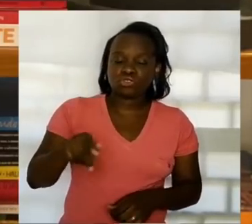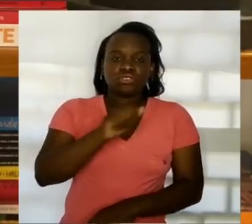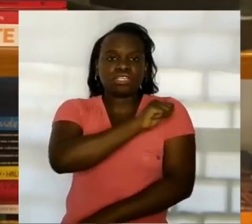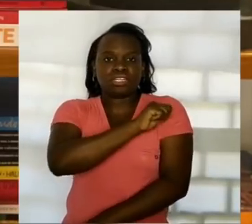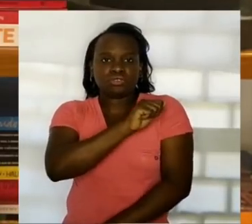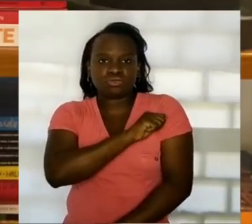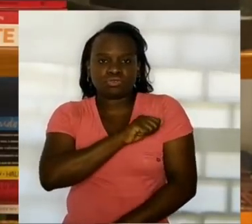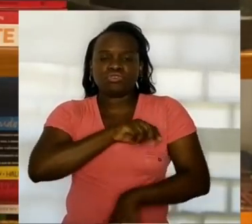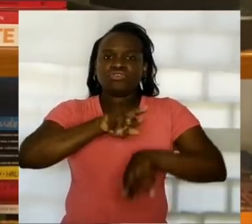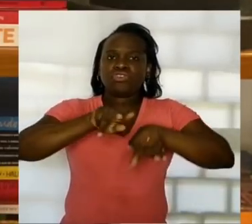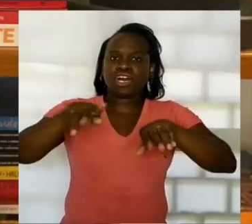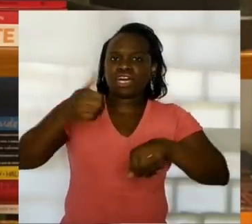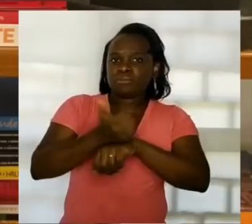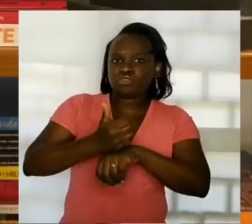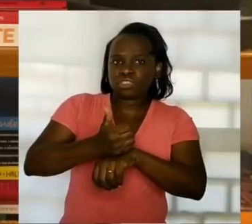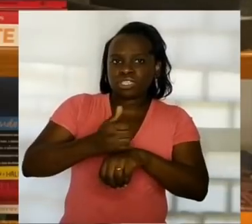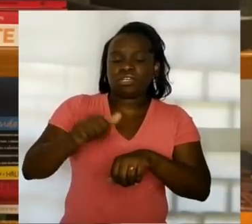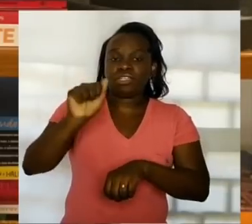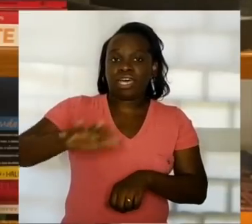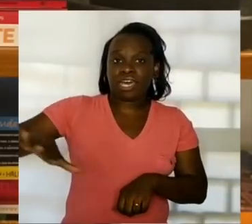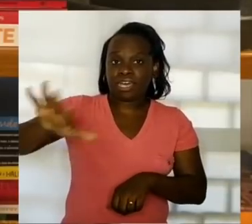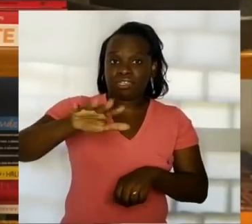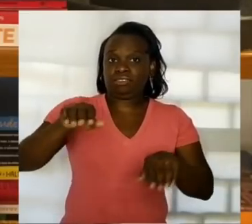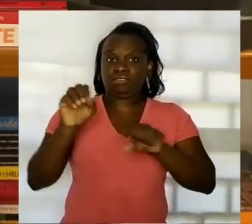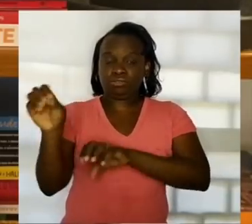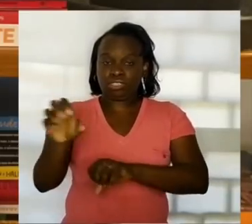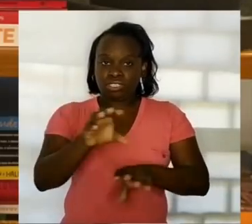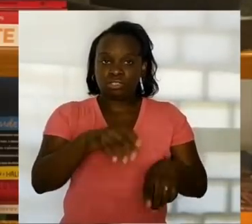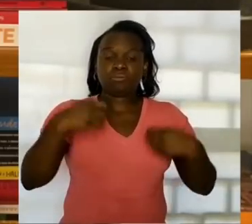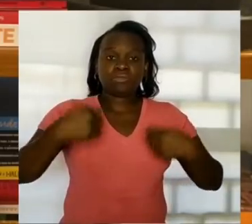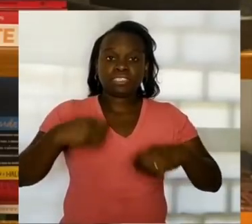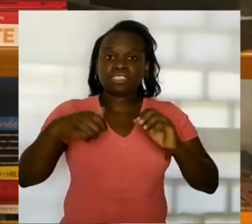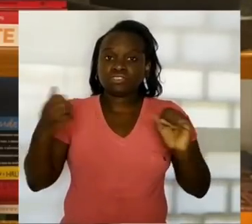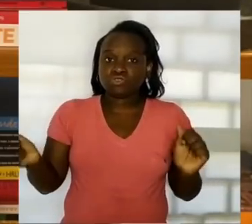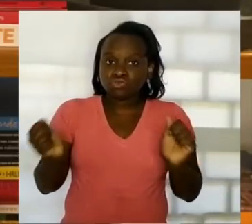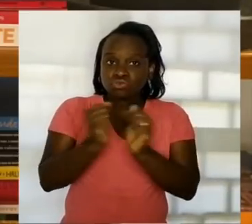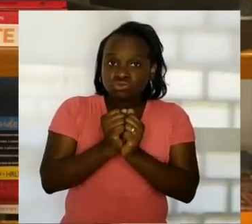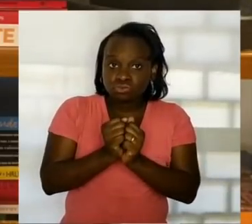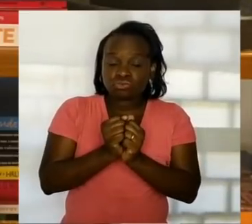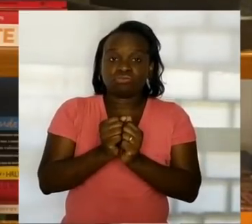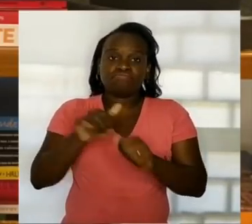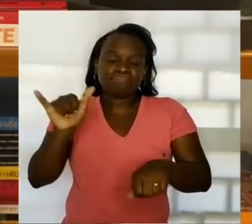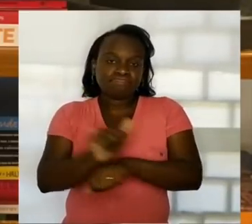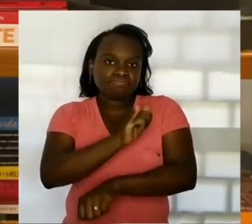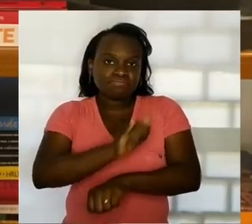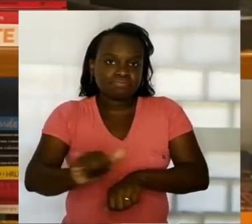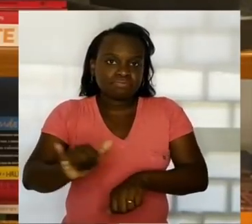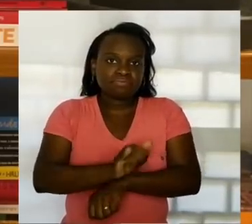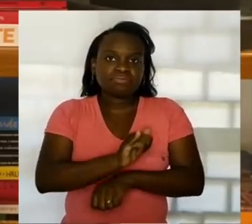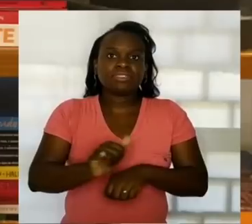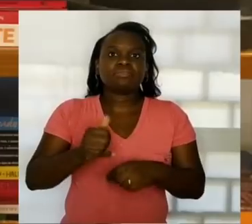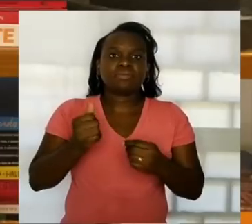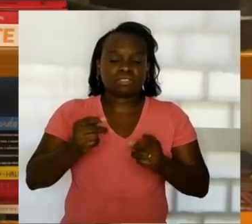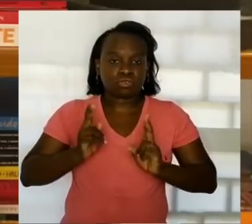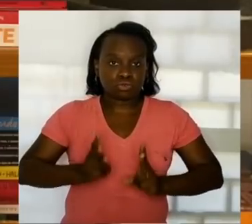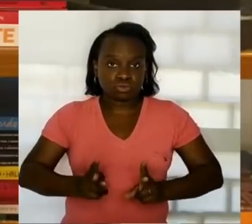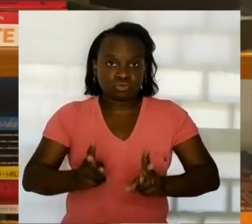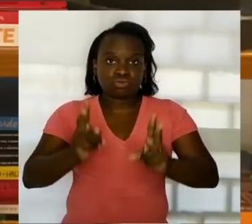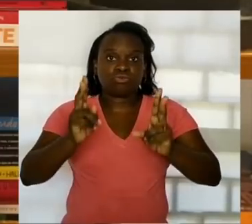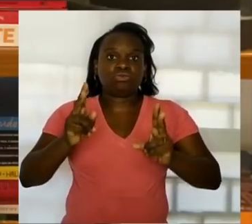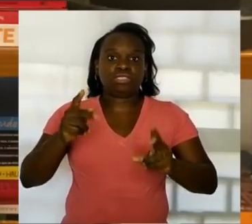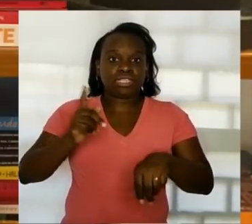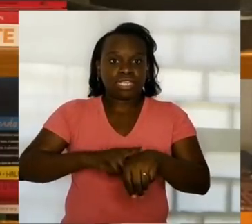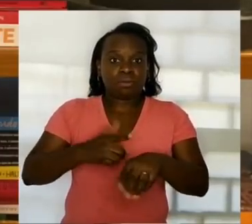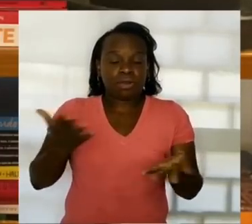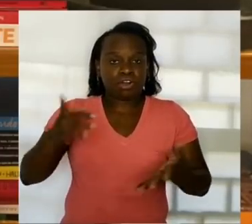estudantes e demais profissionais da área da educação devem construir juntos as alternativas para percorrermos